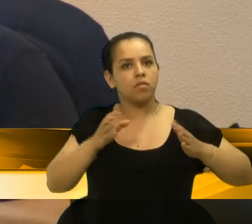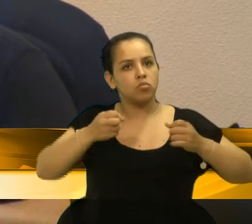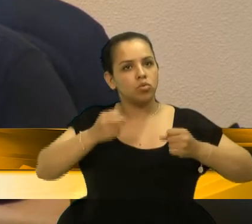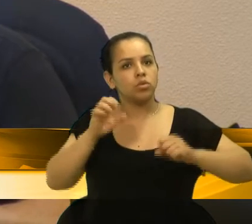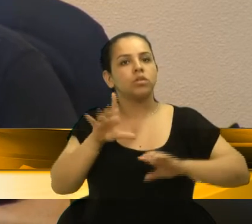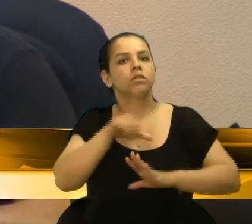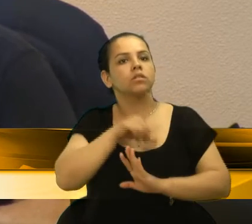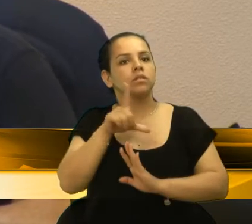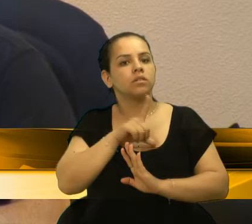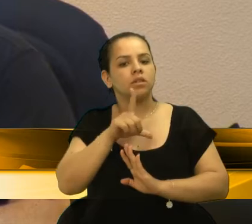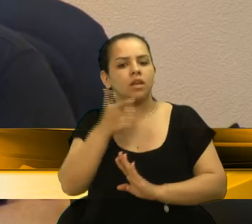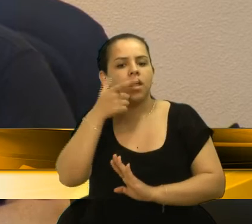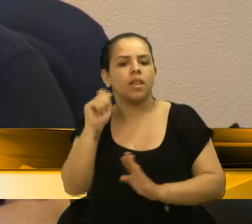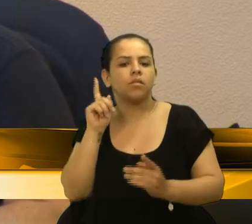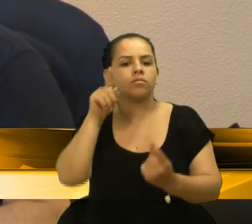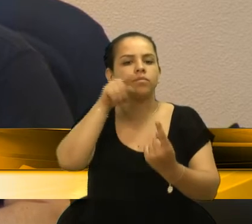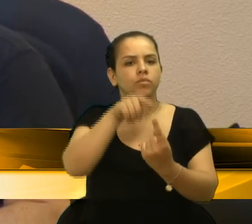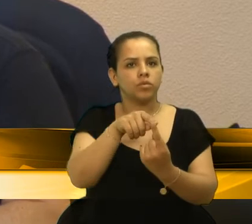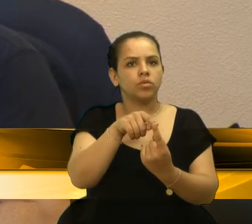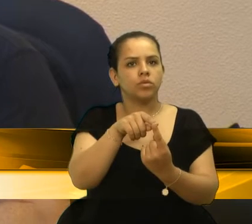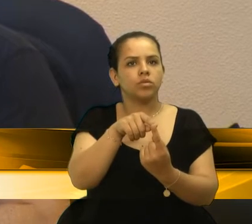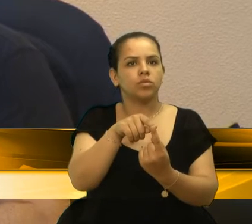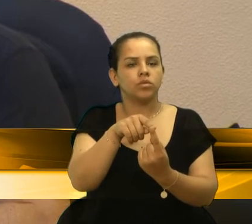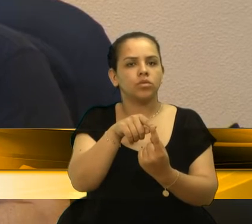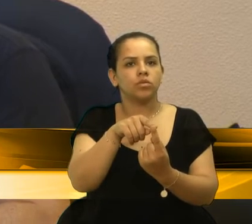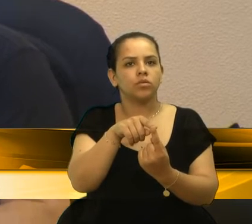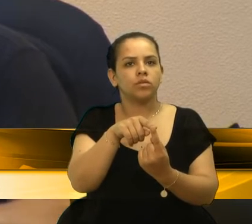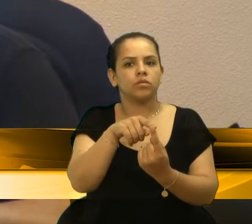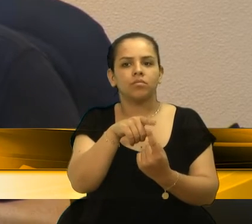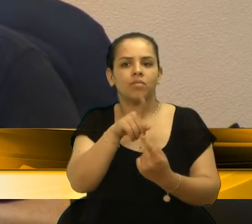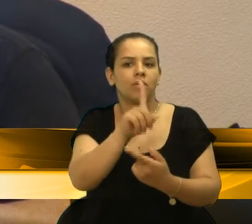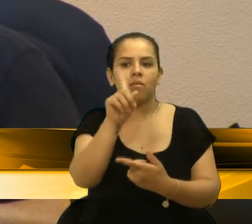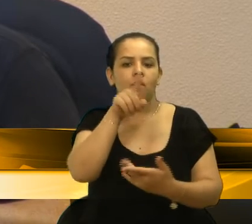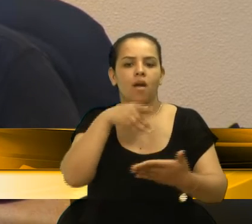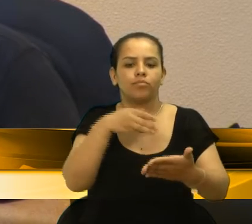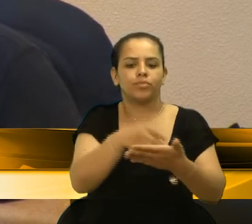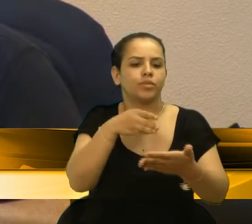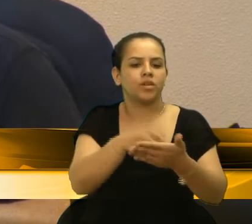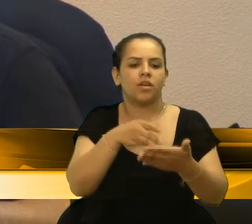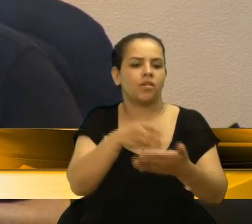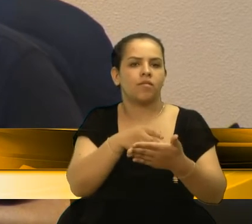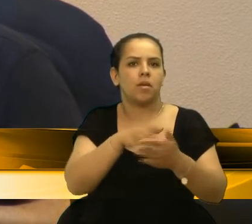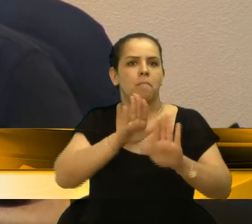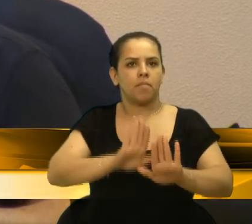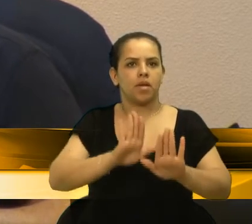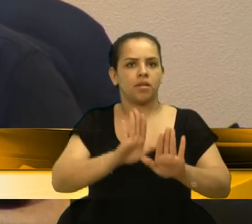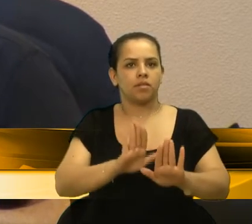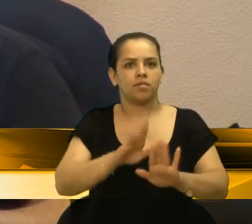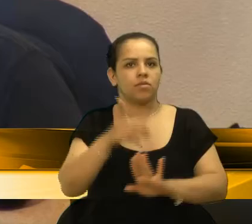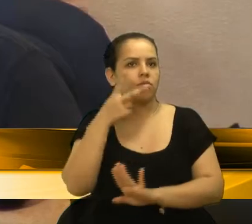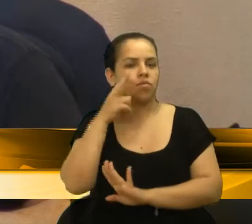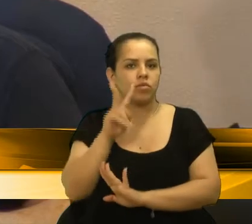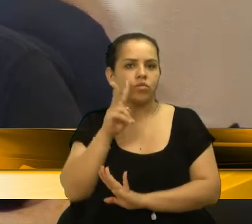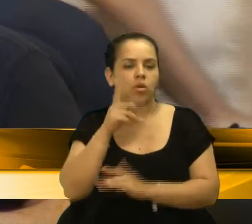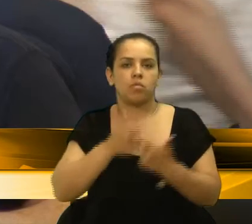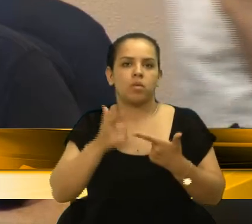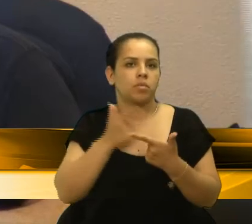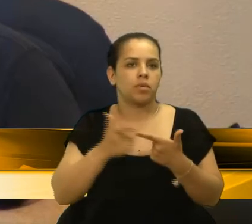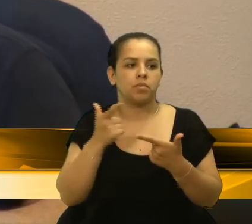alguma coisa, quer alcançar o objetivo, não são os obstáculos que vão impedir. Então, eu vejo como prejudicial. Então, eu não vejo como